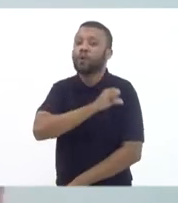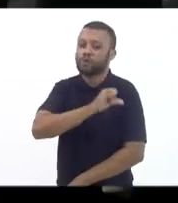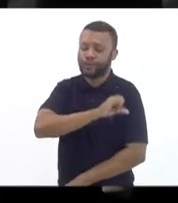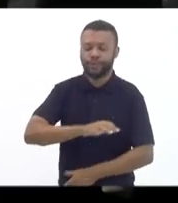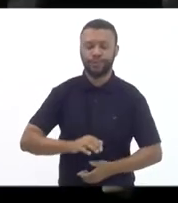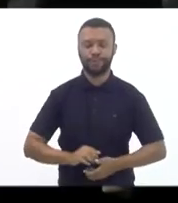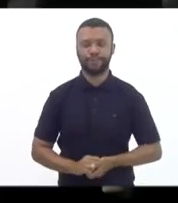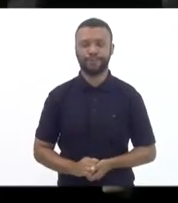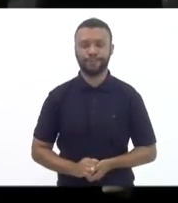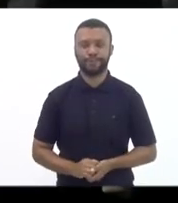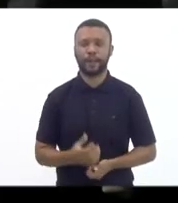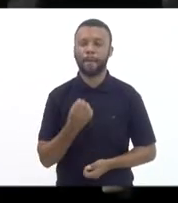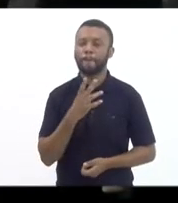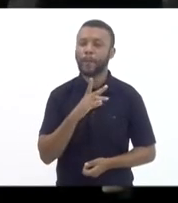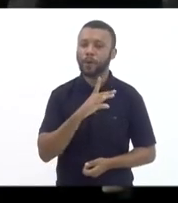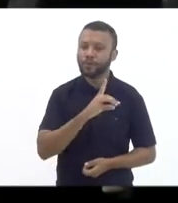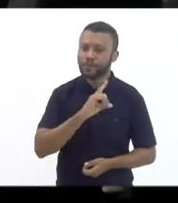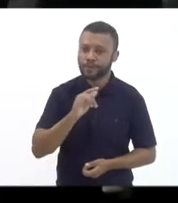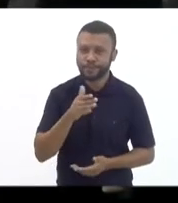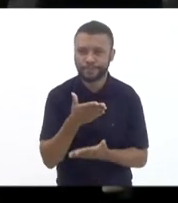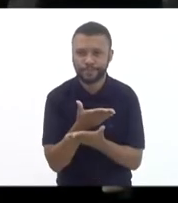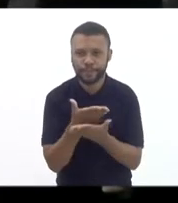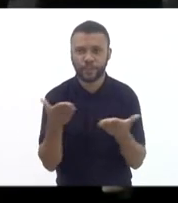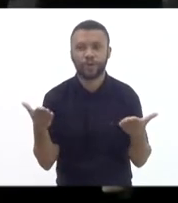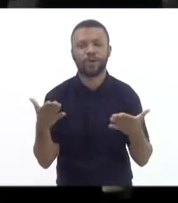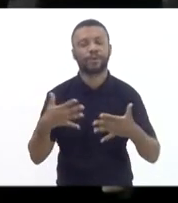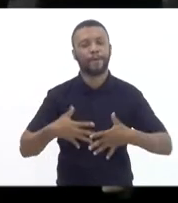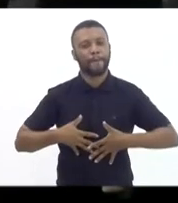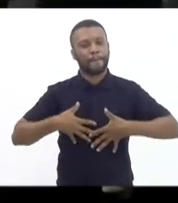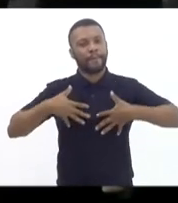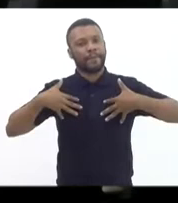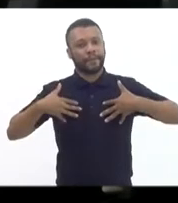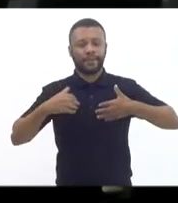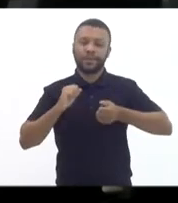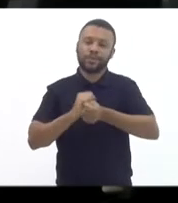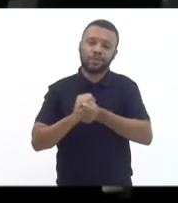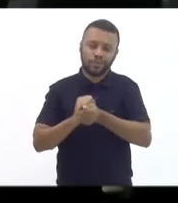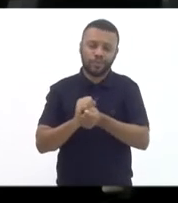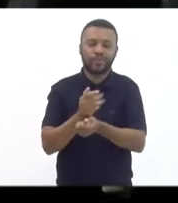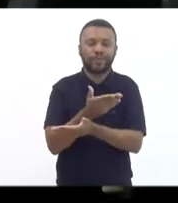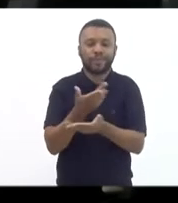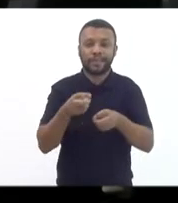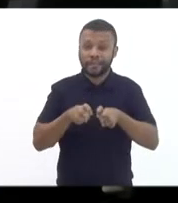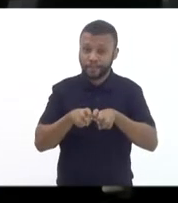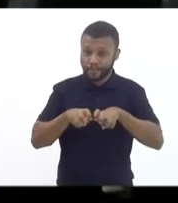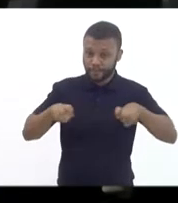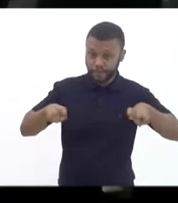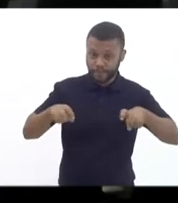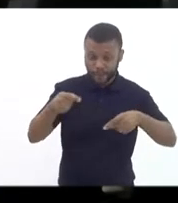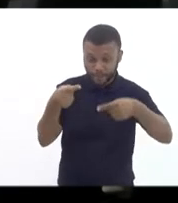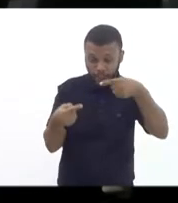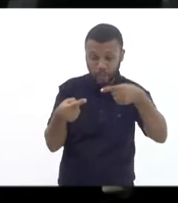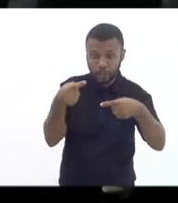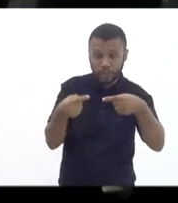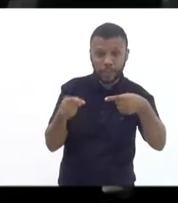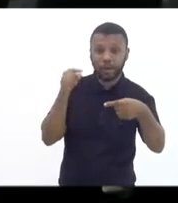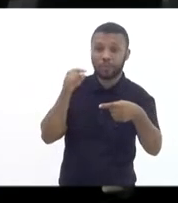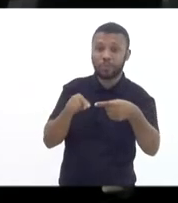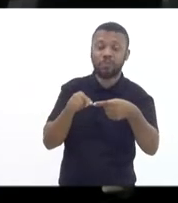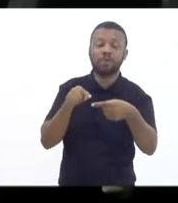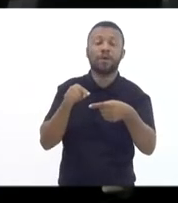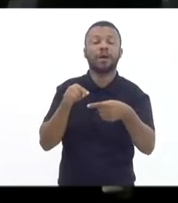é um prazer estar aqui, né, junto com todos, nessa mesa. É uma discussão